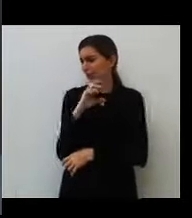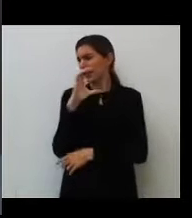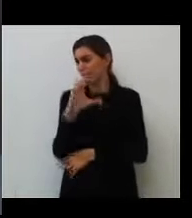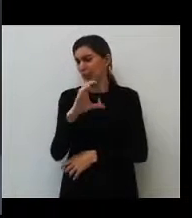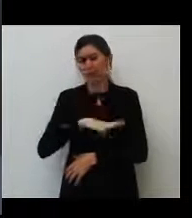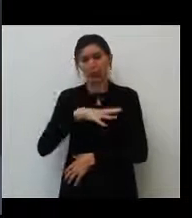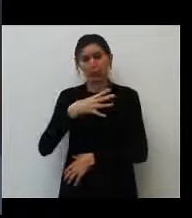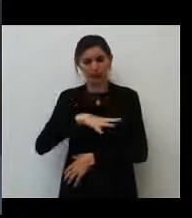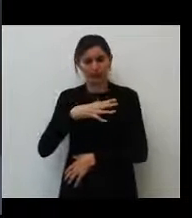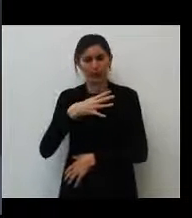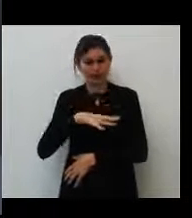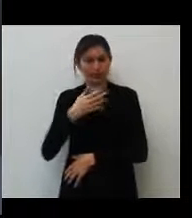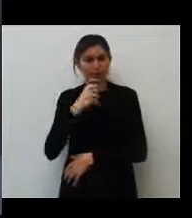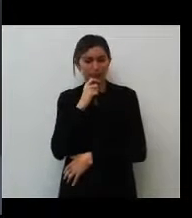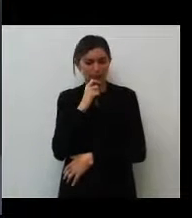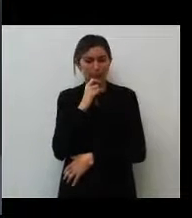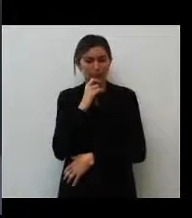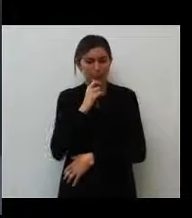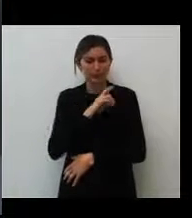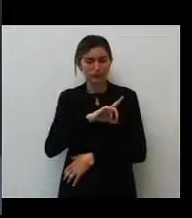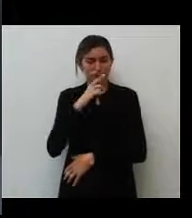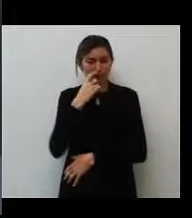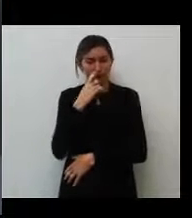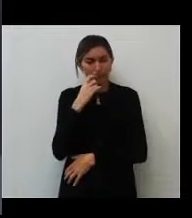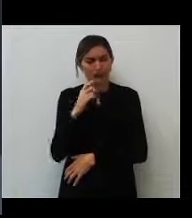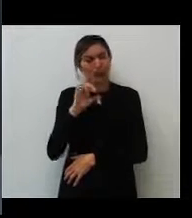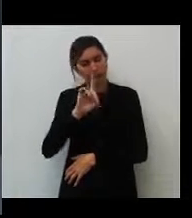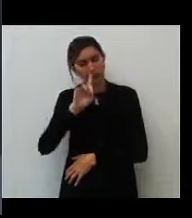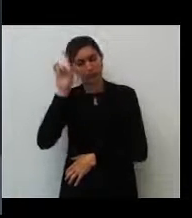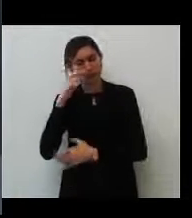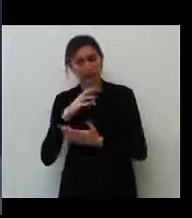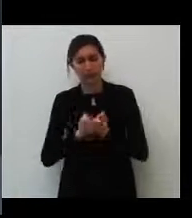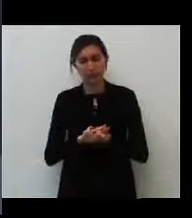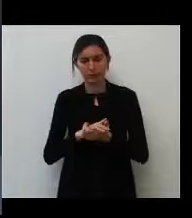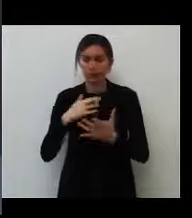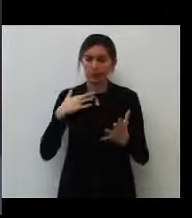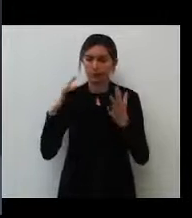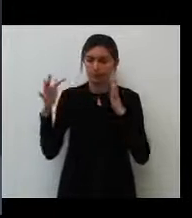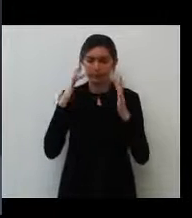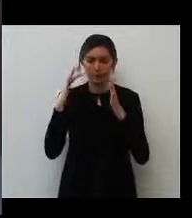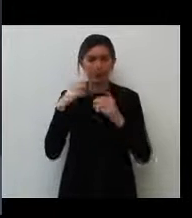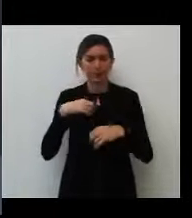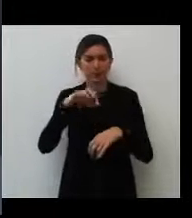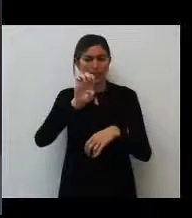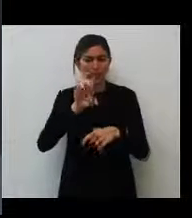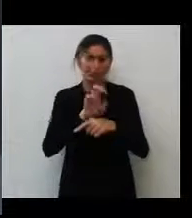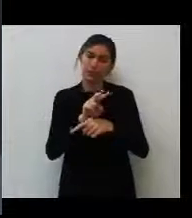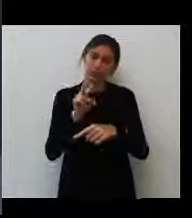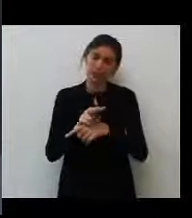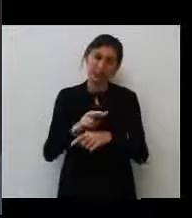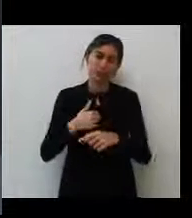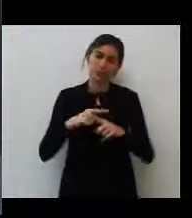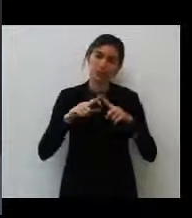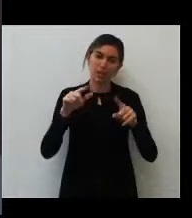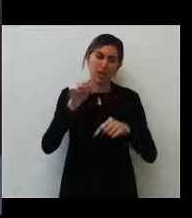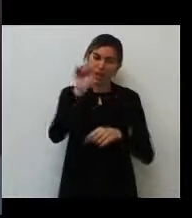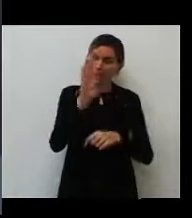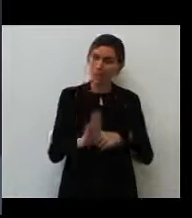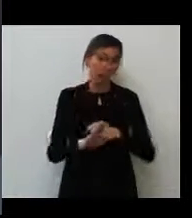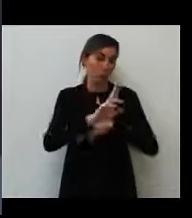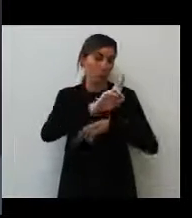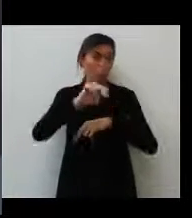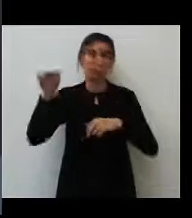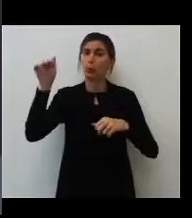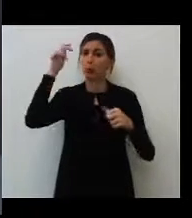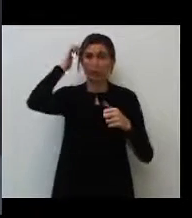venha ser de coragem de cristo decerto de deus né aí eles letra e essa esperança mais letra a letra b eu